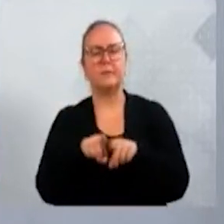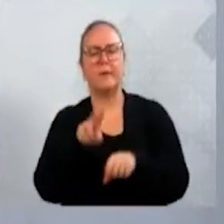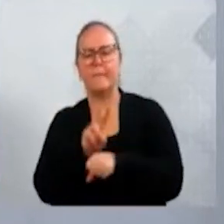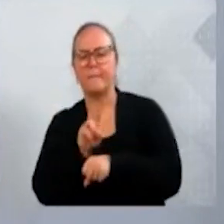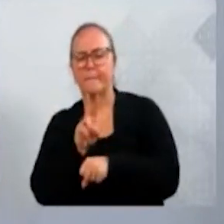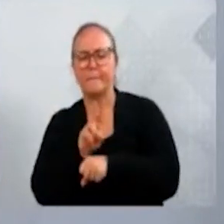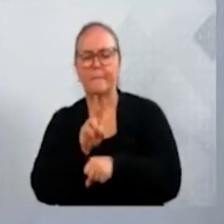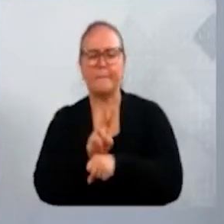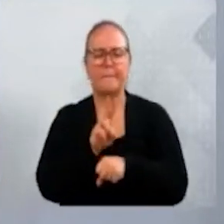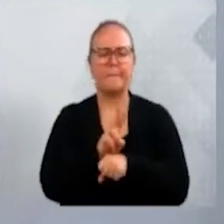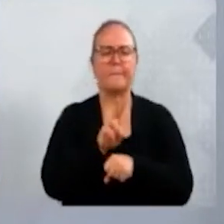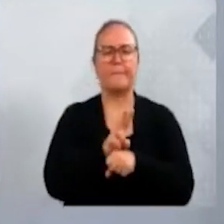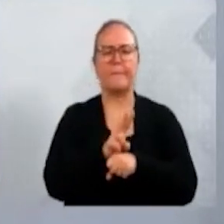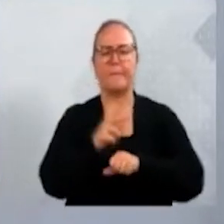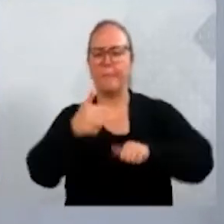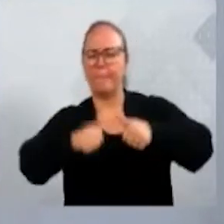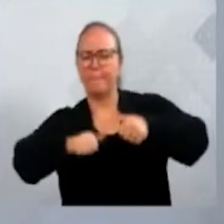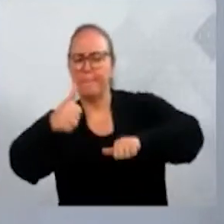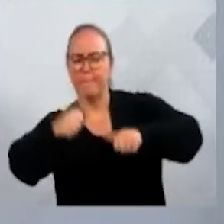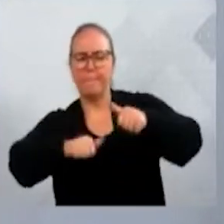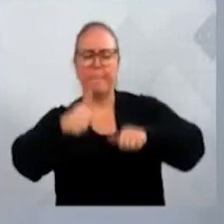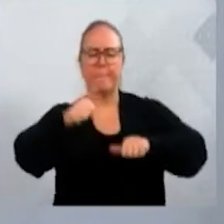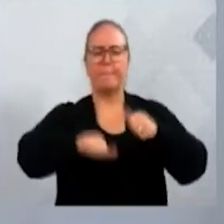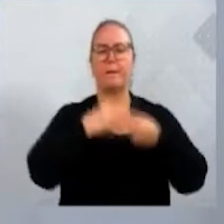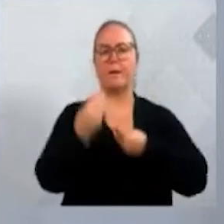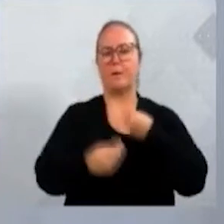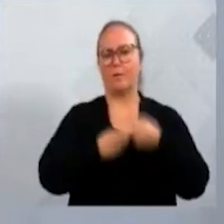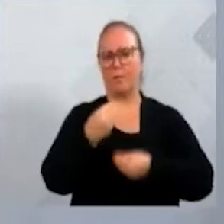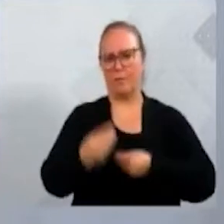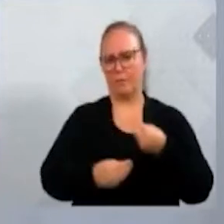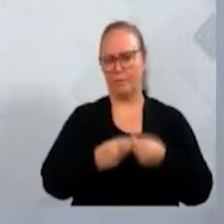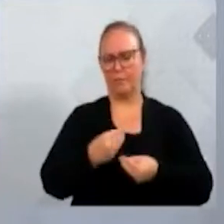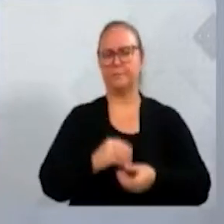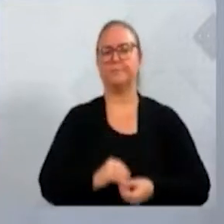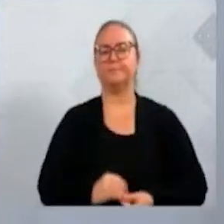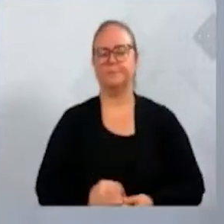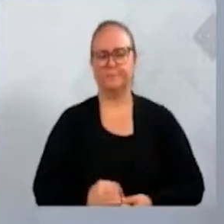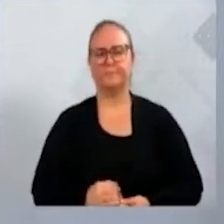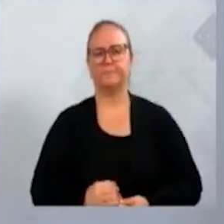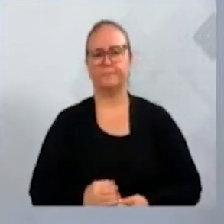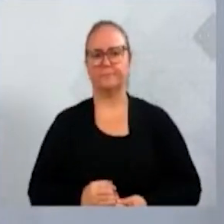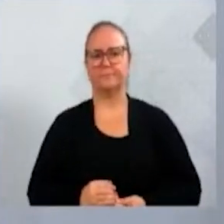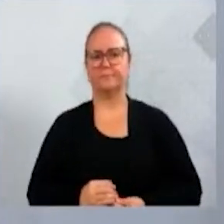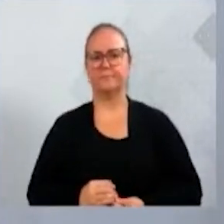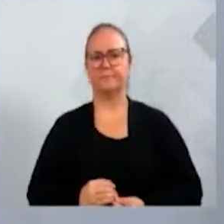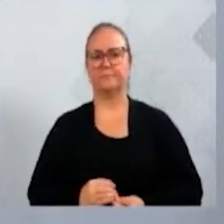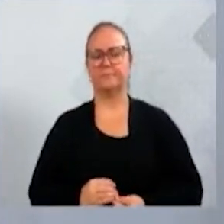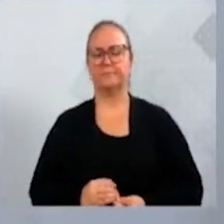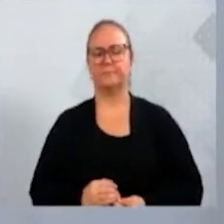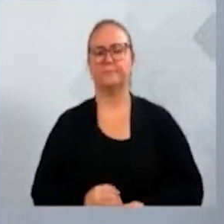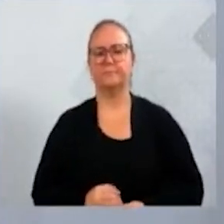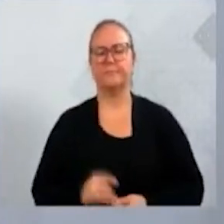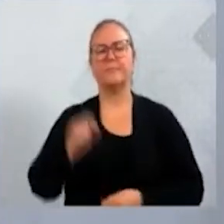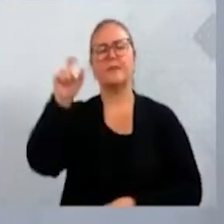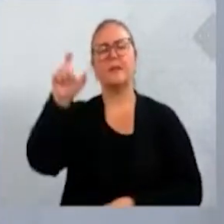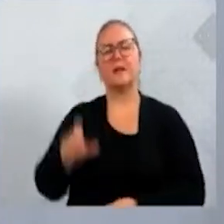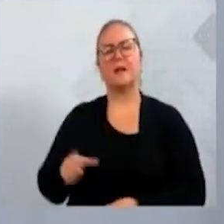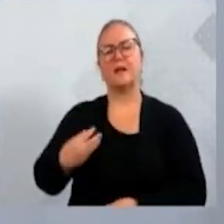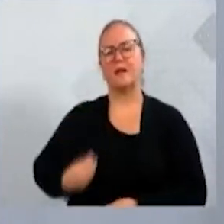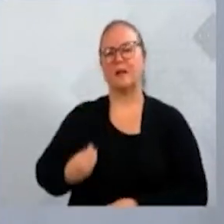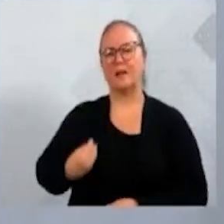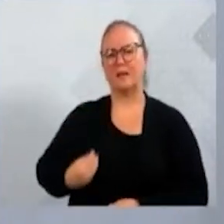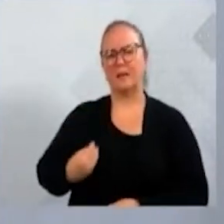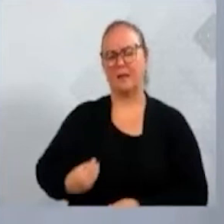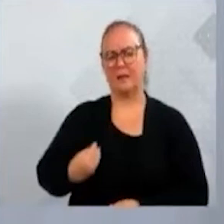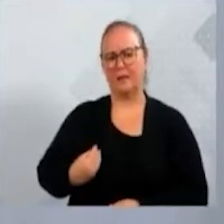analisar aonde nós procuramos as nossas informações quem está passando e